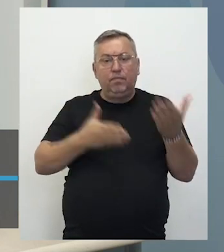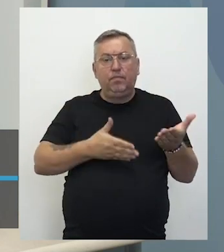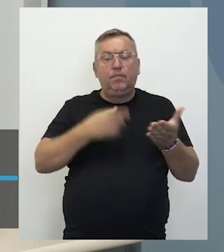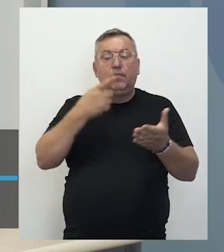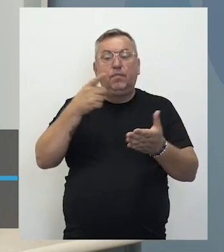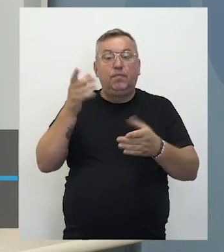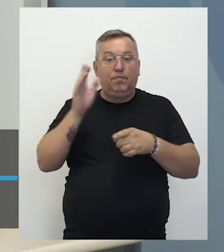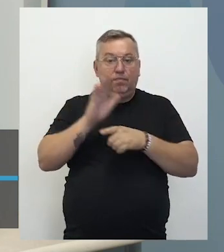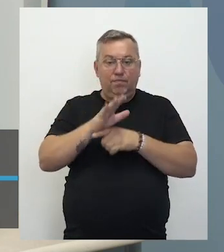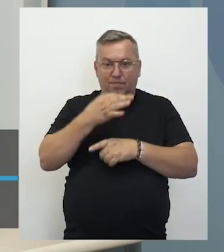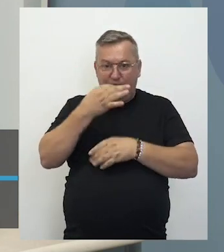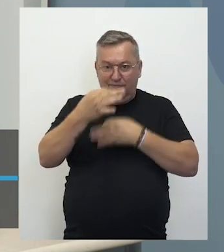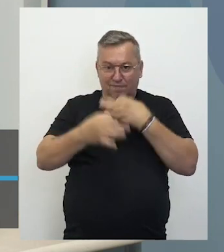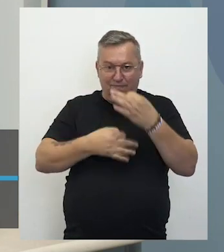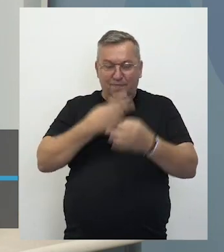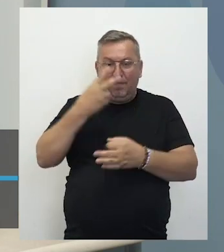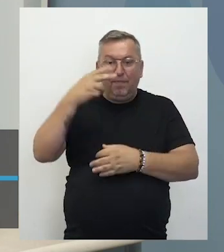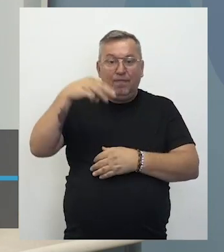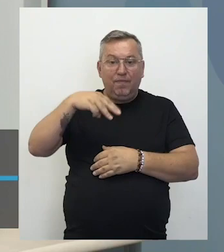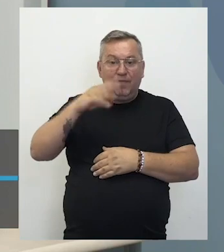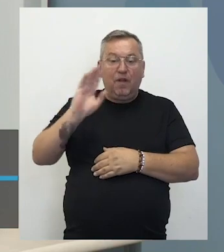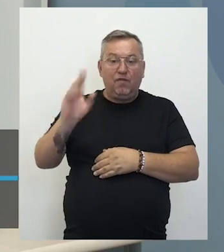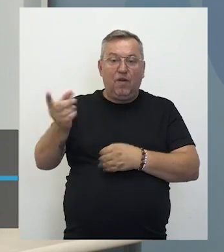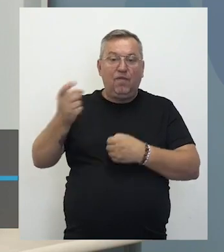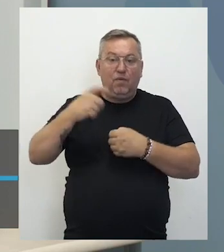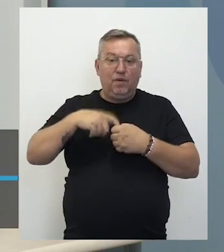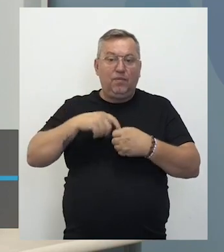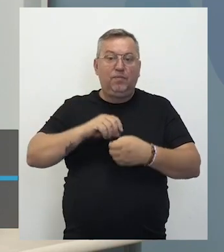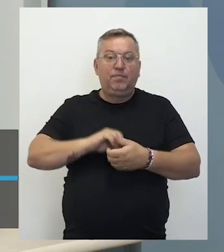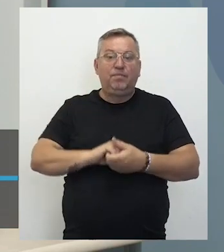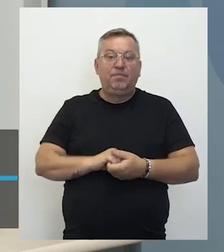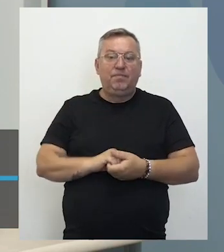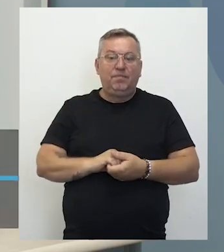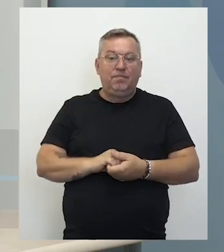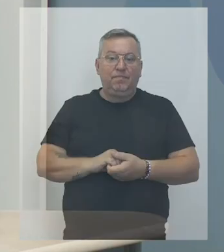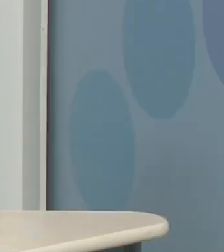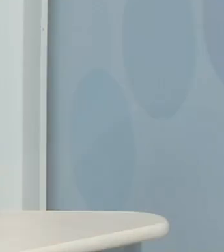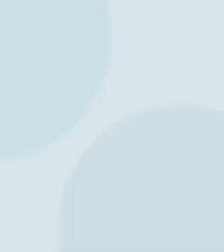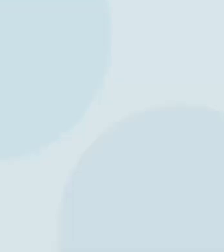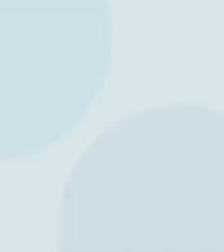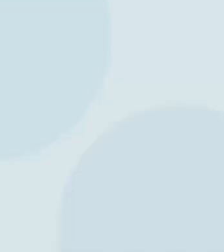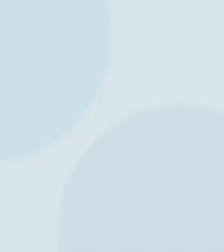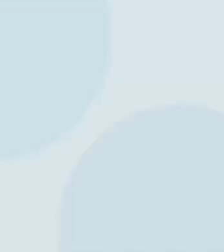sua contribuição. Então, 2 minutinhos e voltamos já.